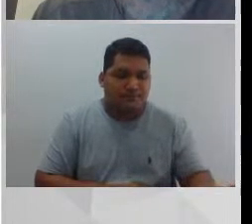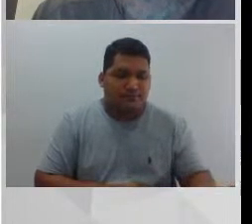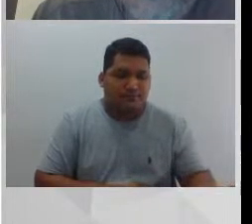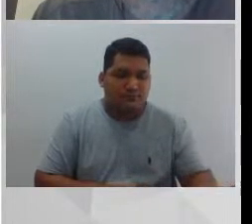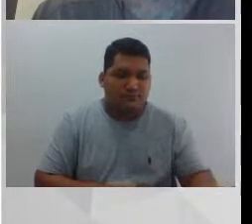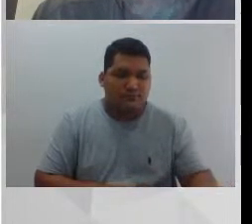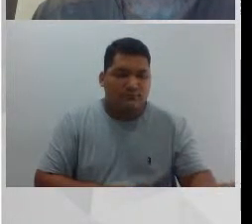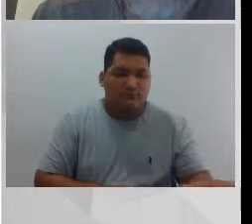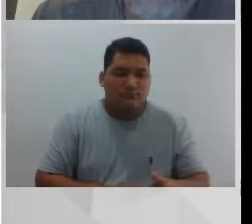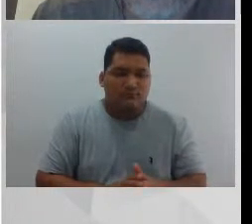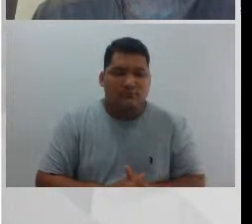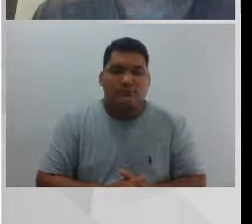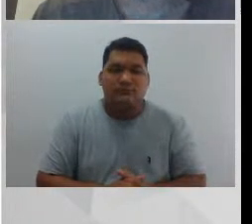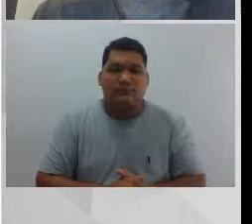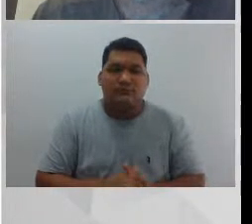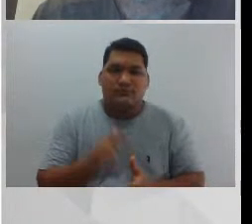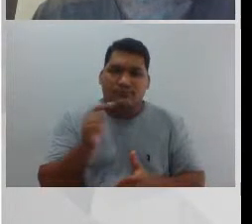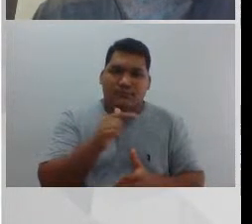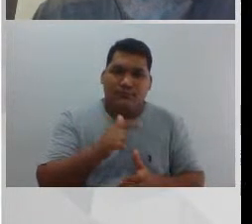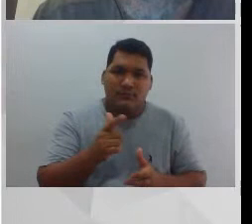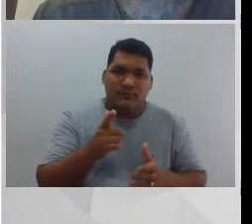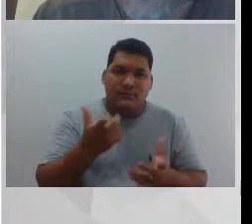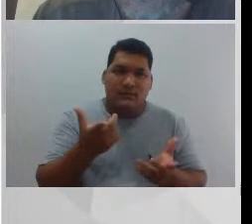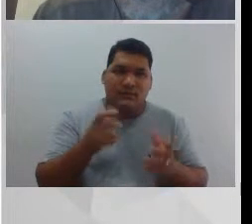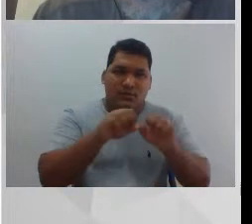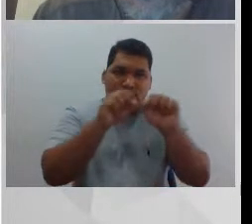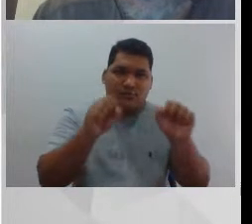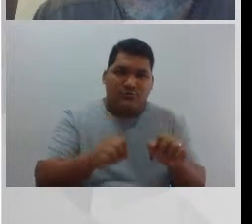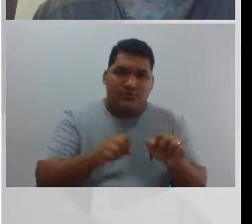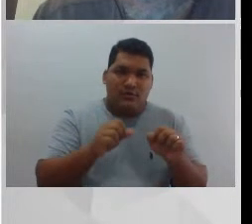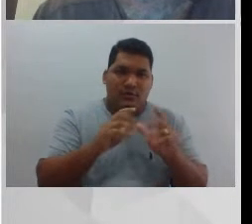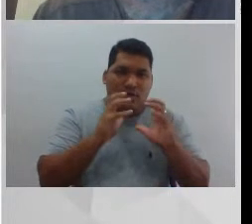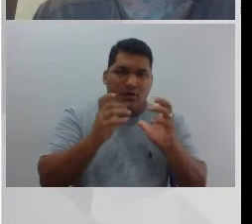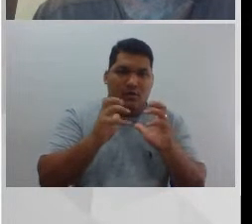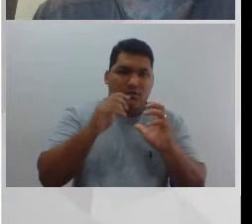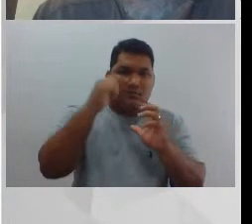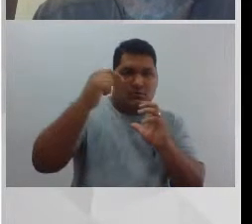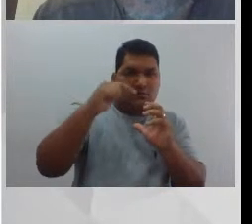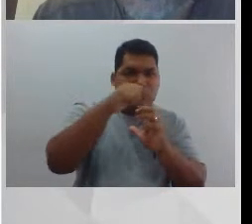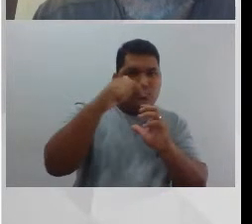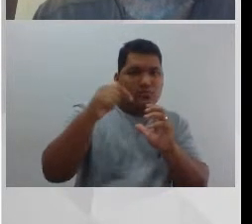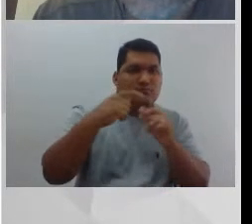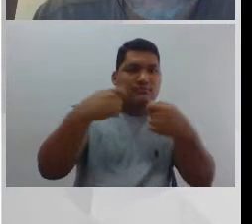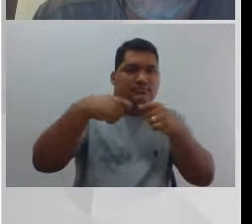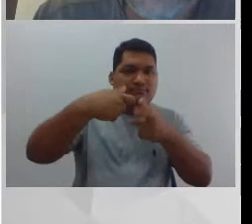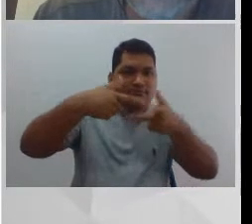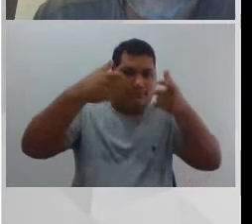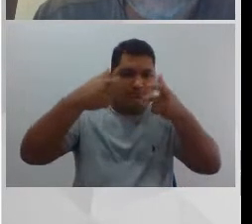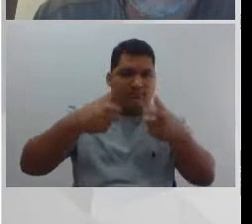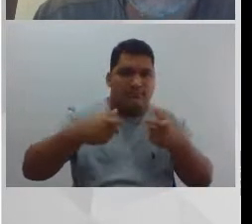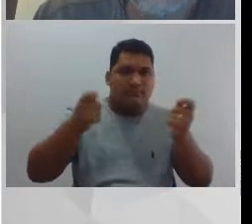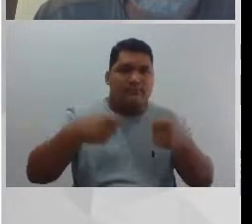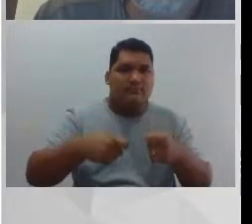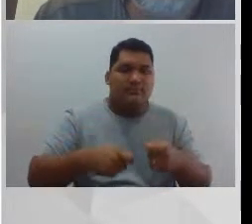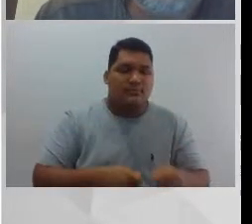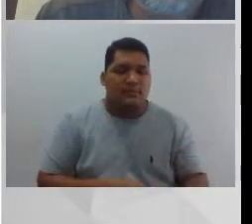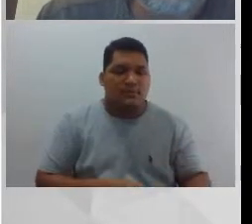do sistema nervoso biológico, né, e a ligação entre os neurônios, entre as células nervosas, por meio das